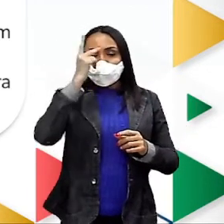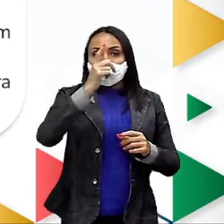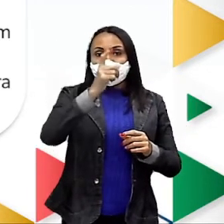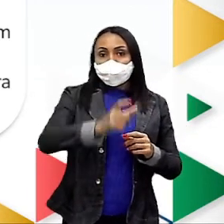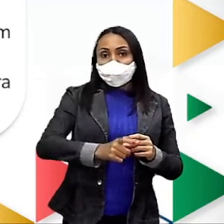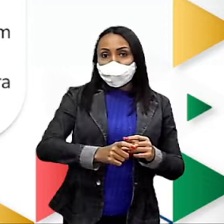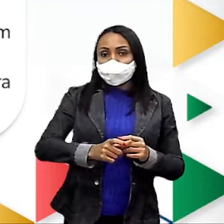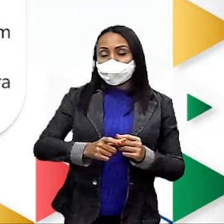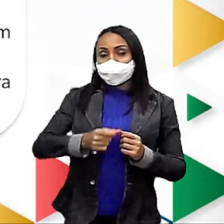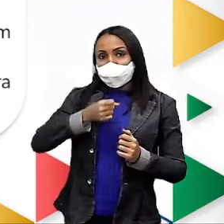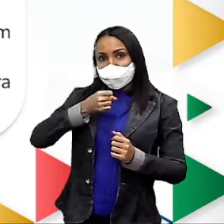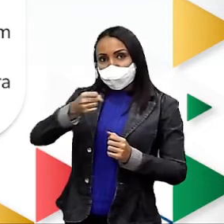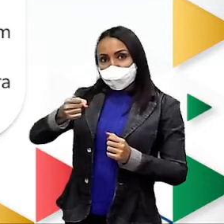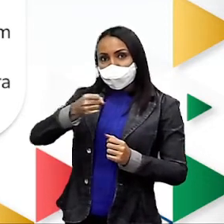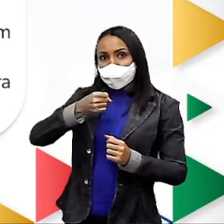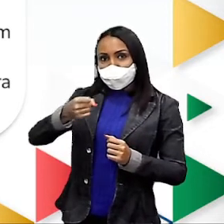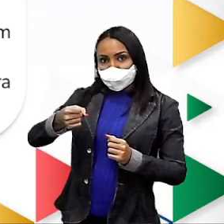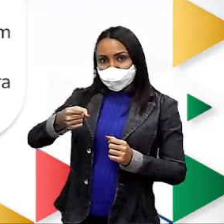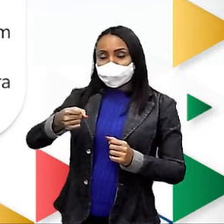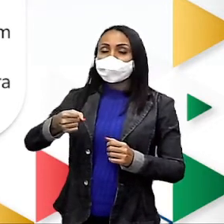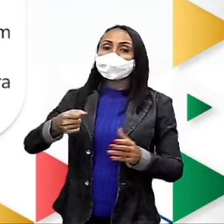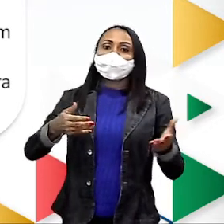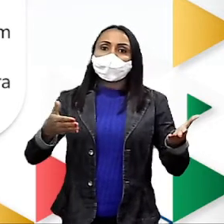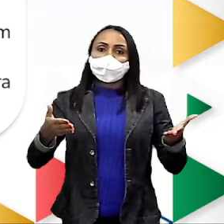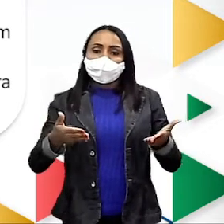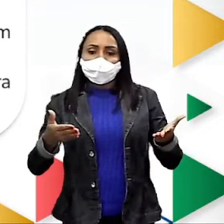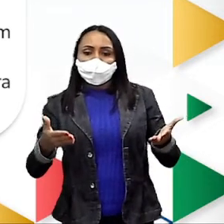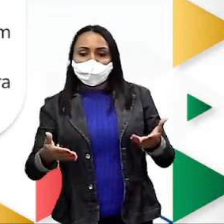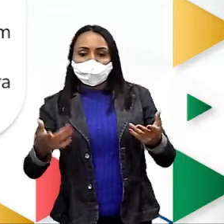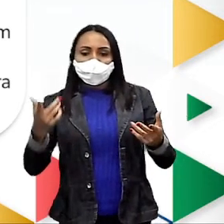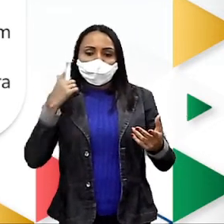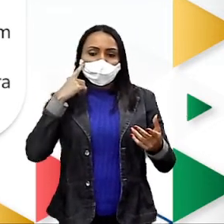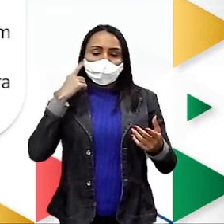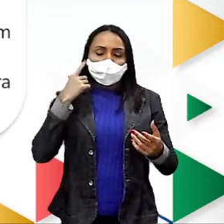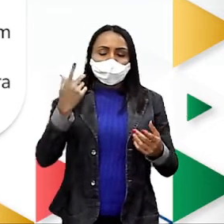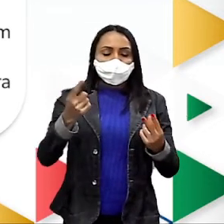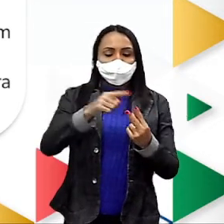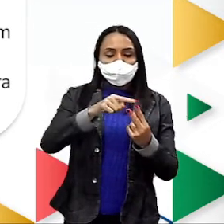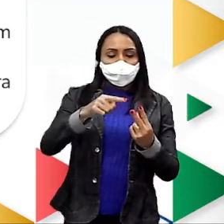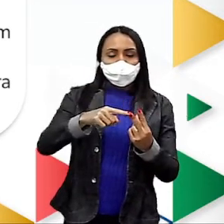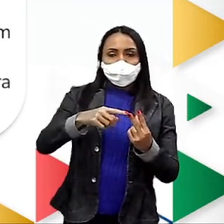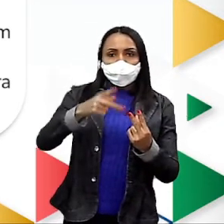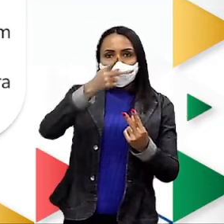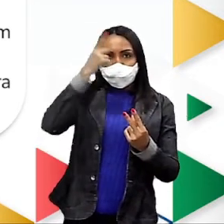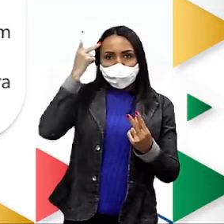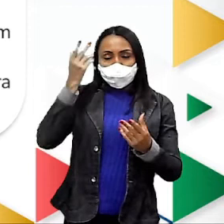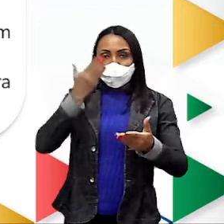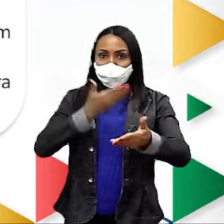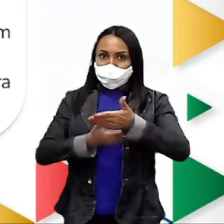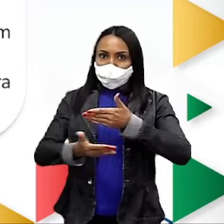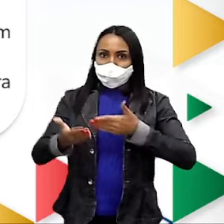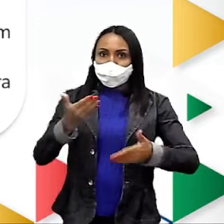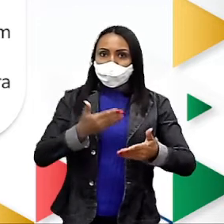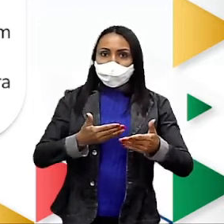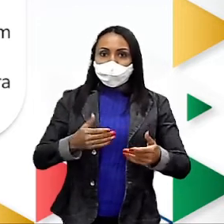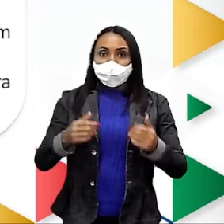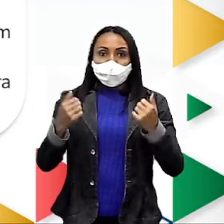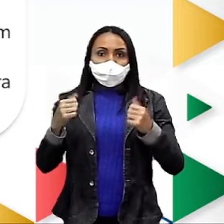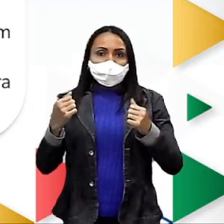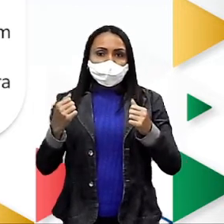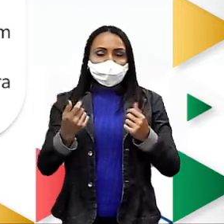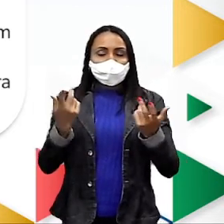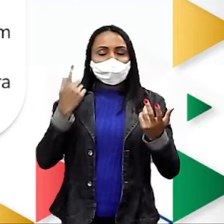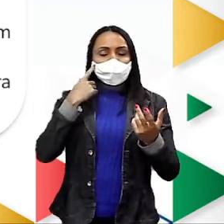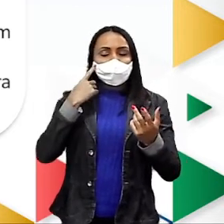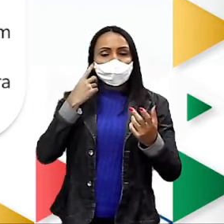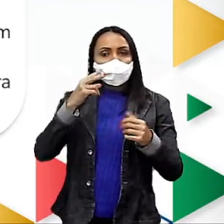é entrevistada. Desta maneira, tanto o entrevistado quanto o entrevistador devem se